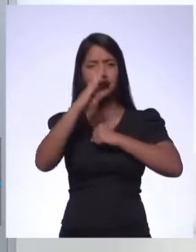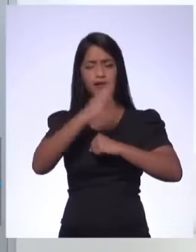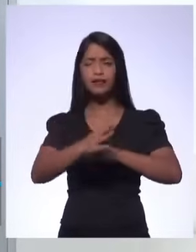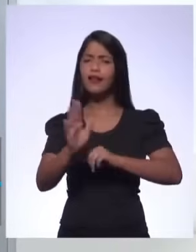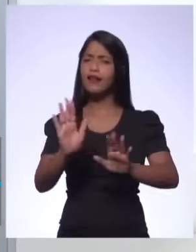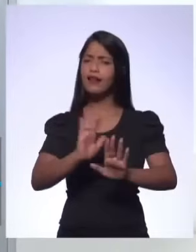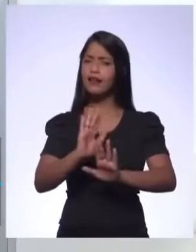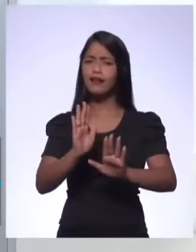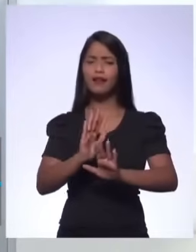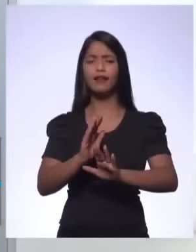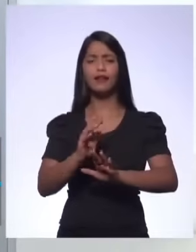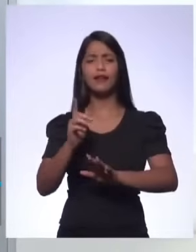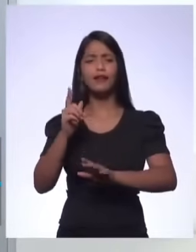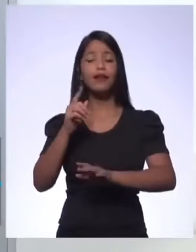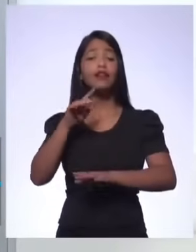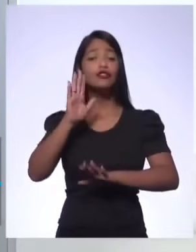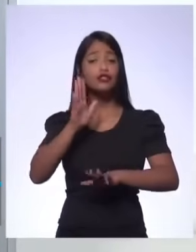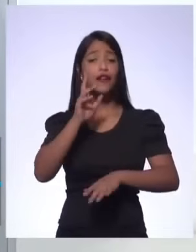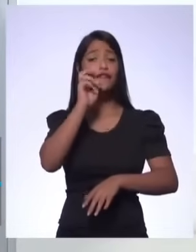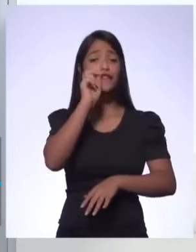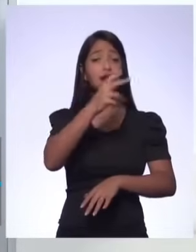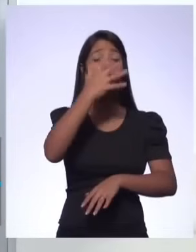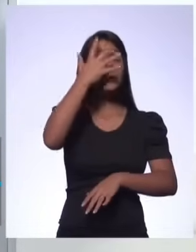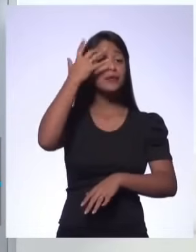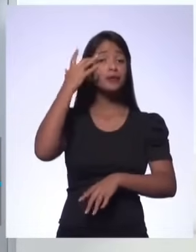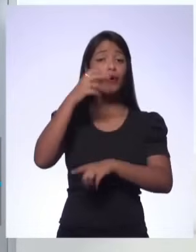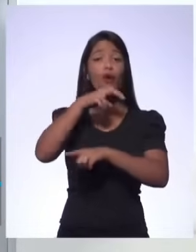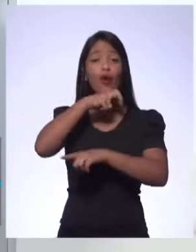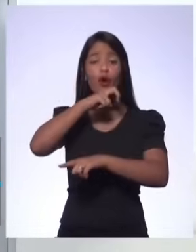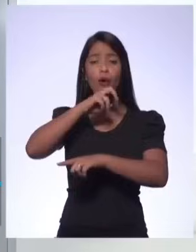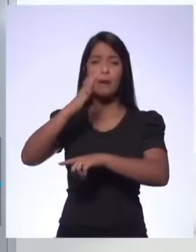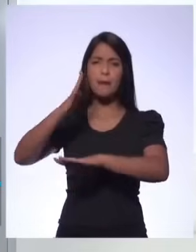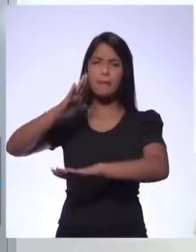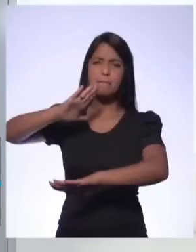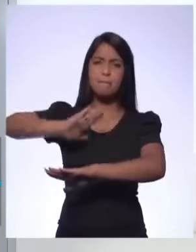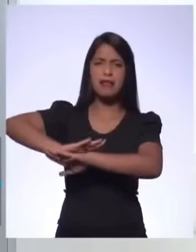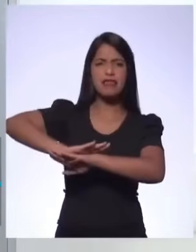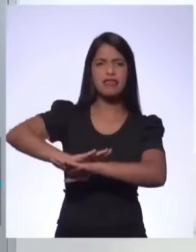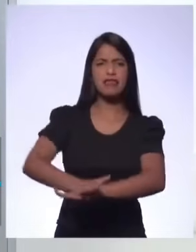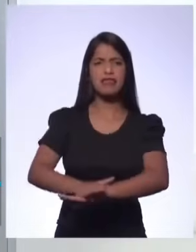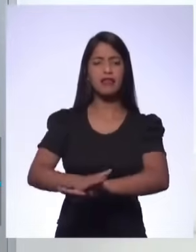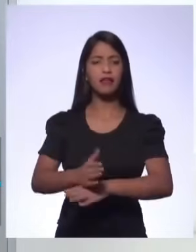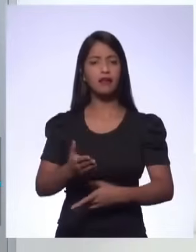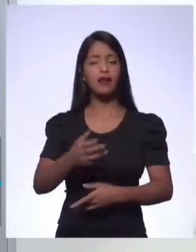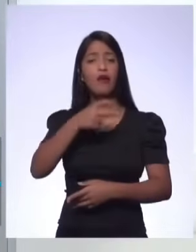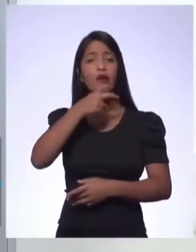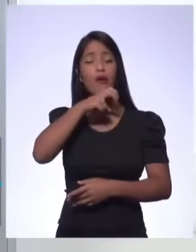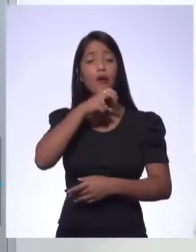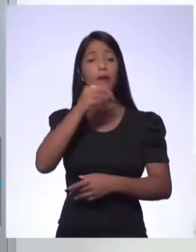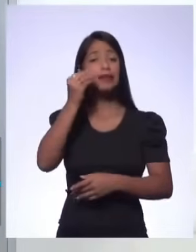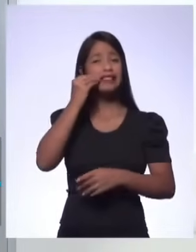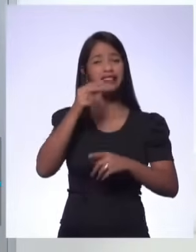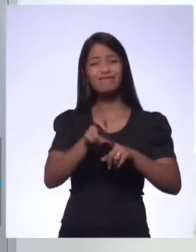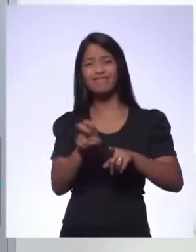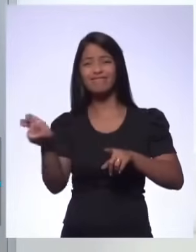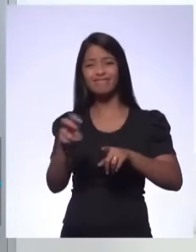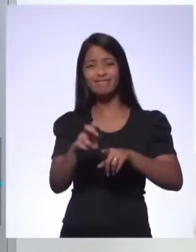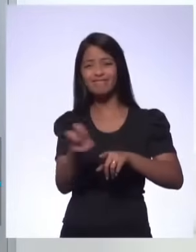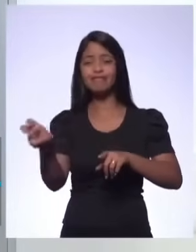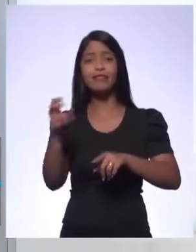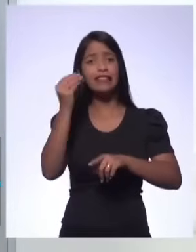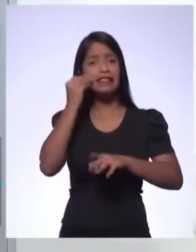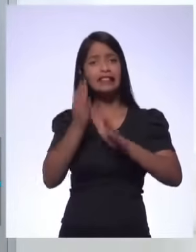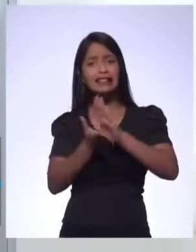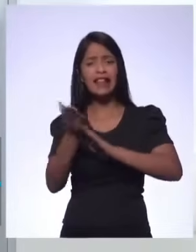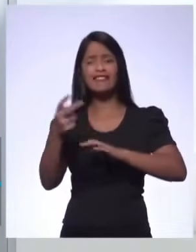vi imagens de gente que pisou numa jararaca, por exemplo, e ela tenta sair assim, fica puxando o corpo 10, 15 vezes